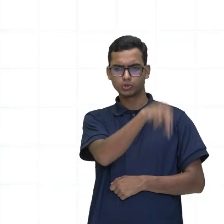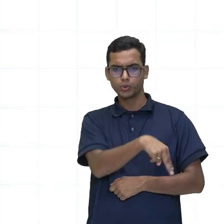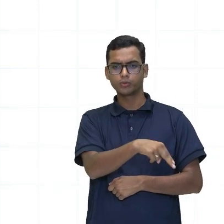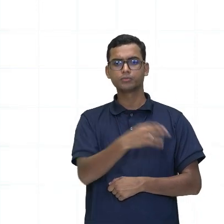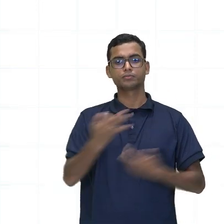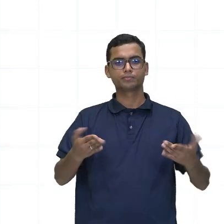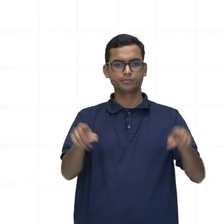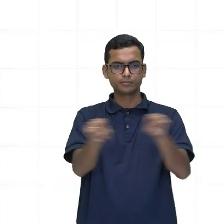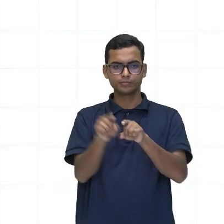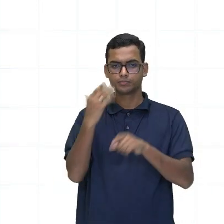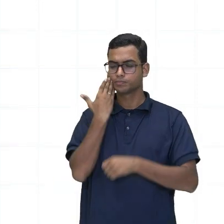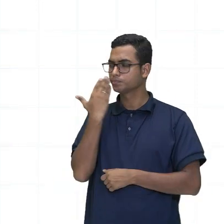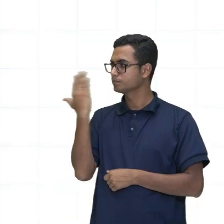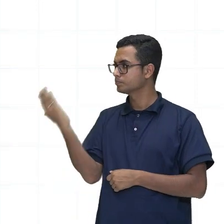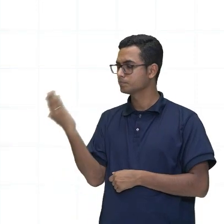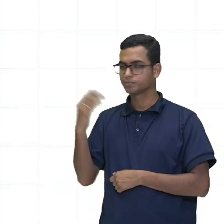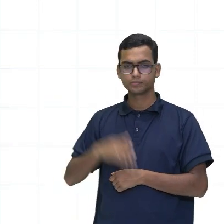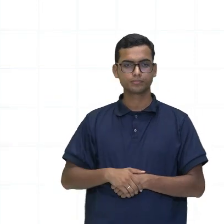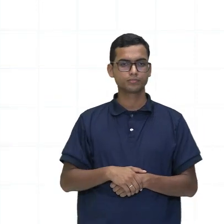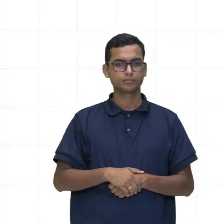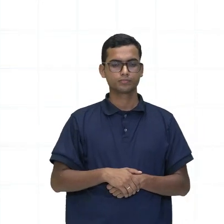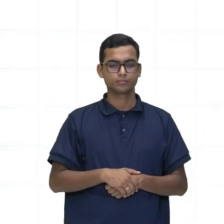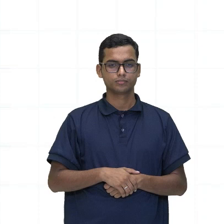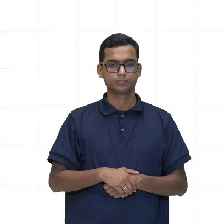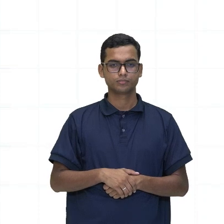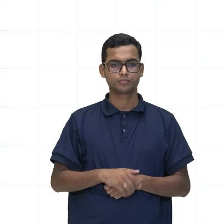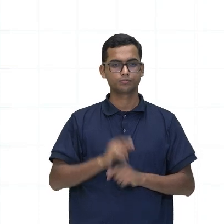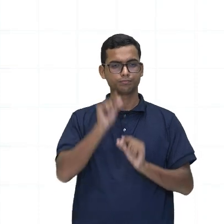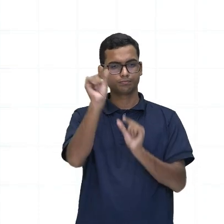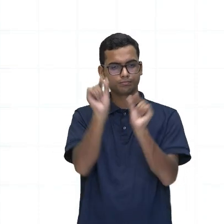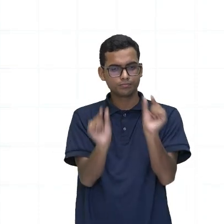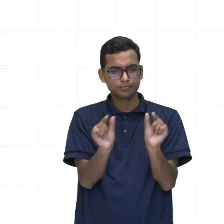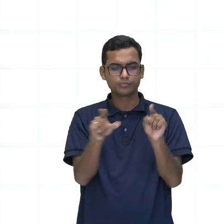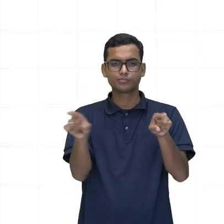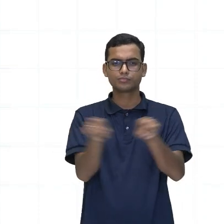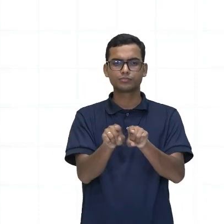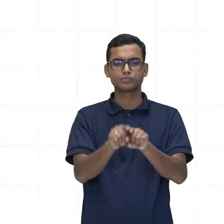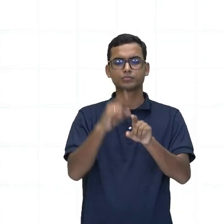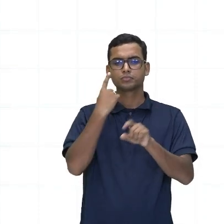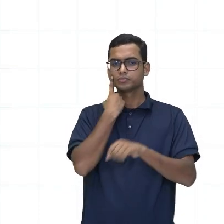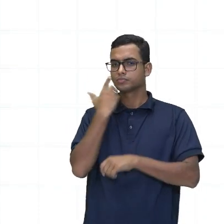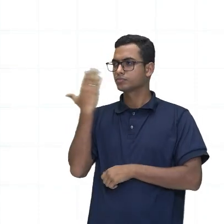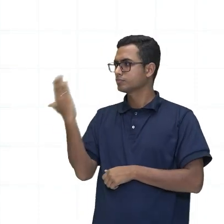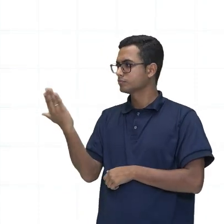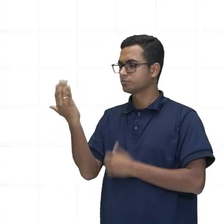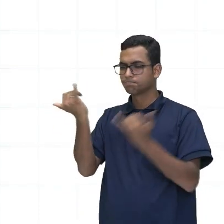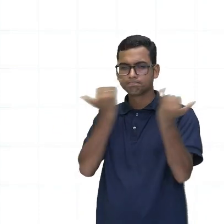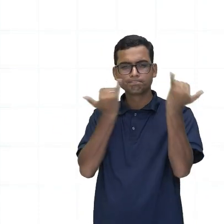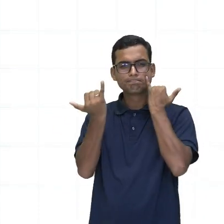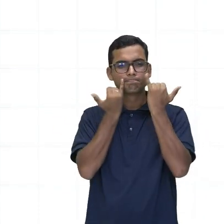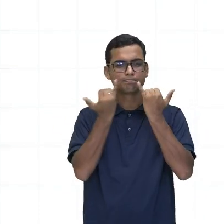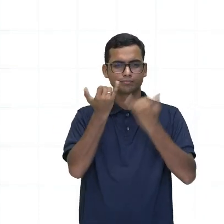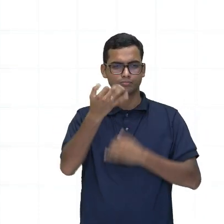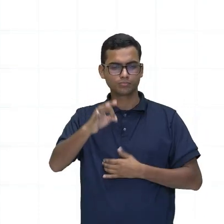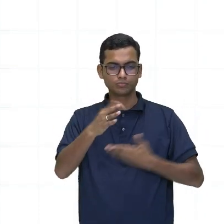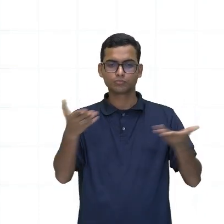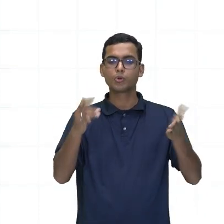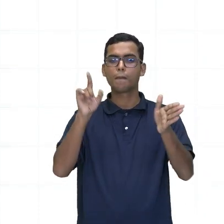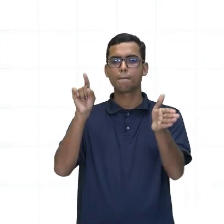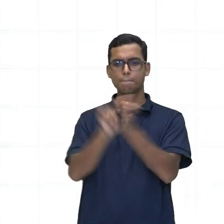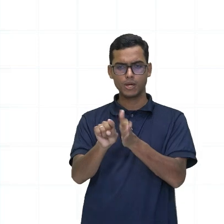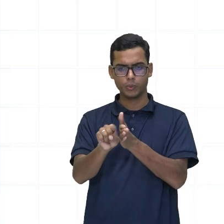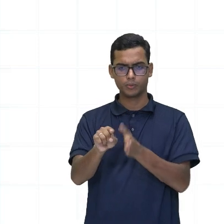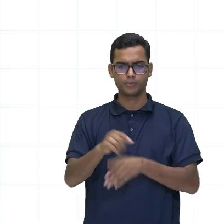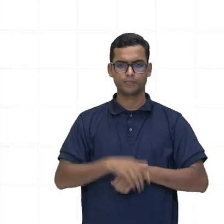vamos acompanhando aqui, e lá no finalzinho, a informação de onde foi retirado, né? E aí a pergunta sobre esse texto é a